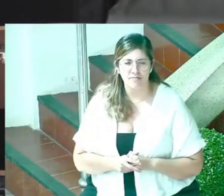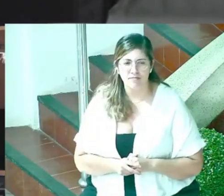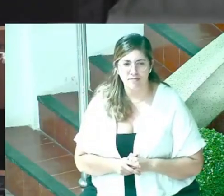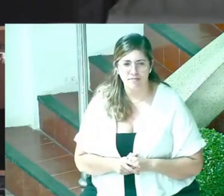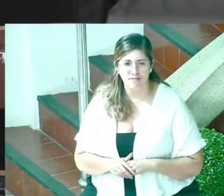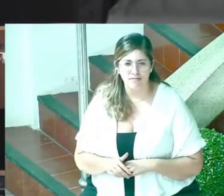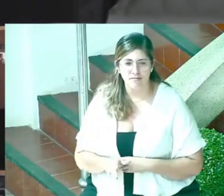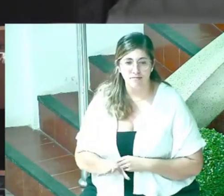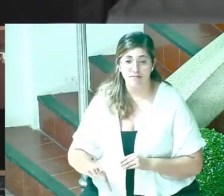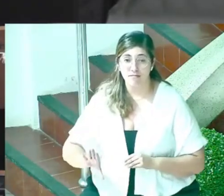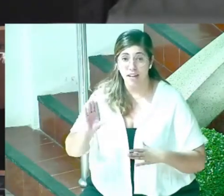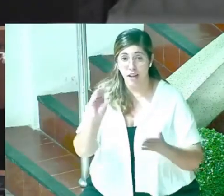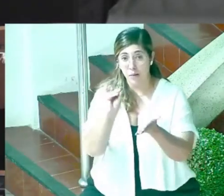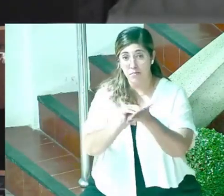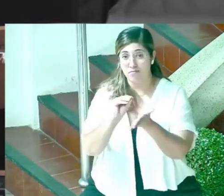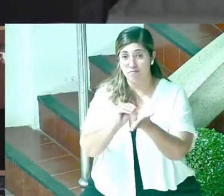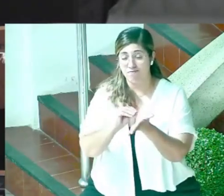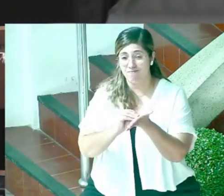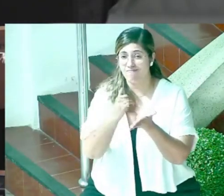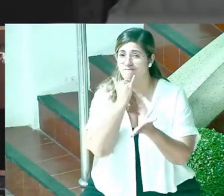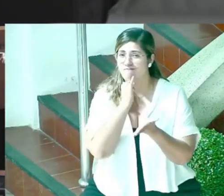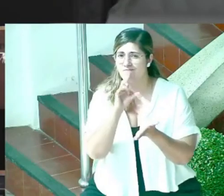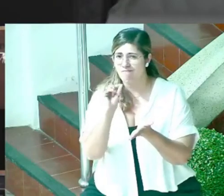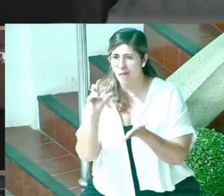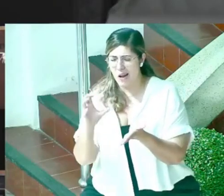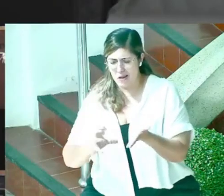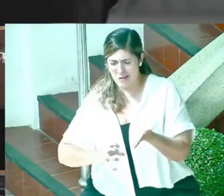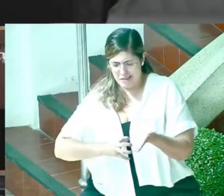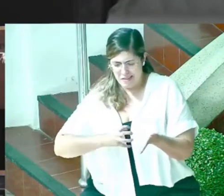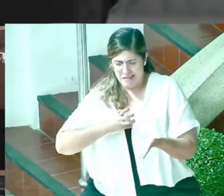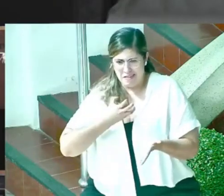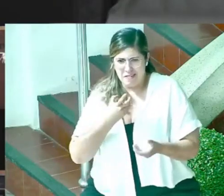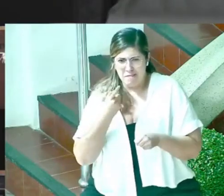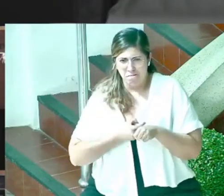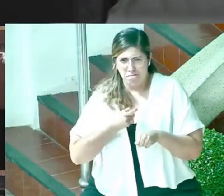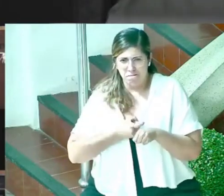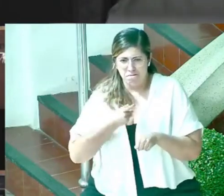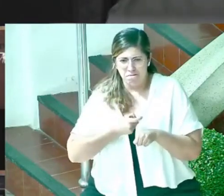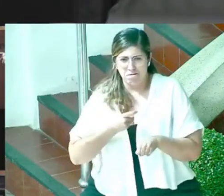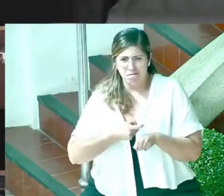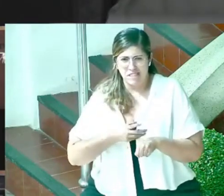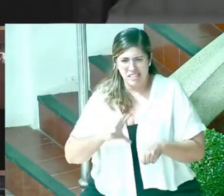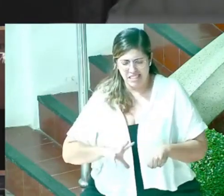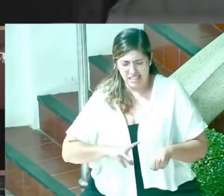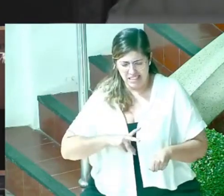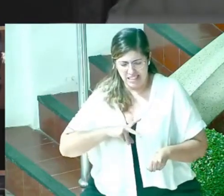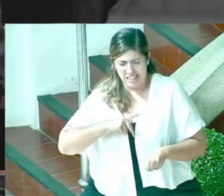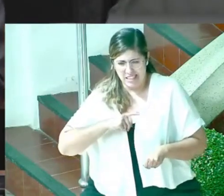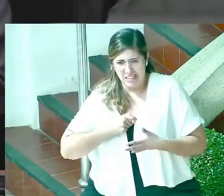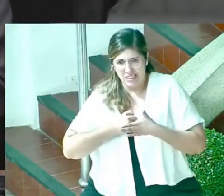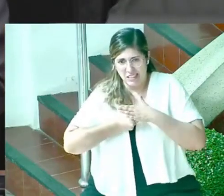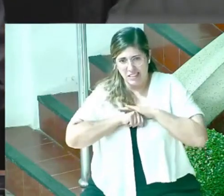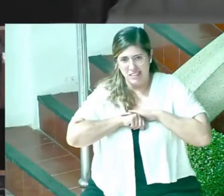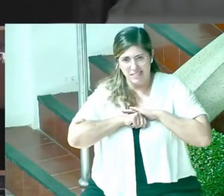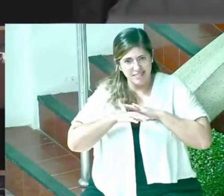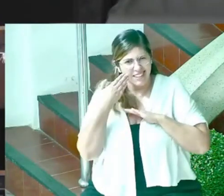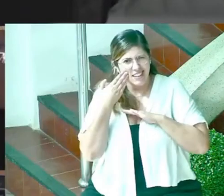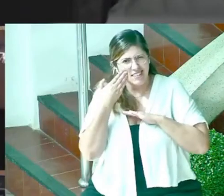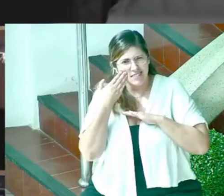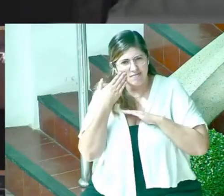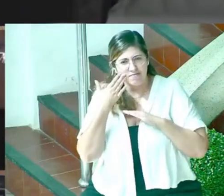um travesseiro de penas de ganso, rasgar o travesseiro e bater o travesseiro e deixar as